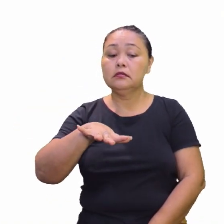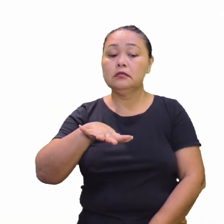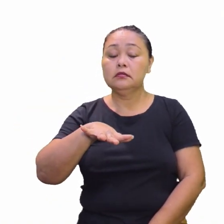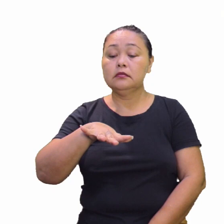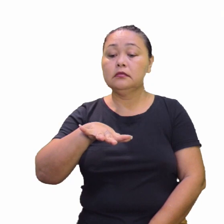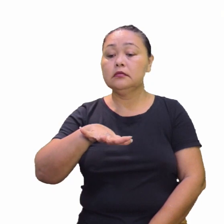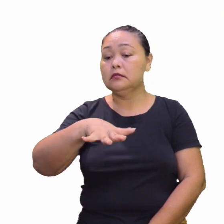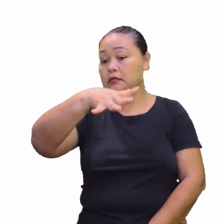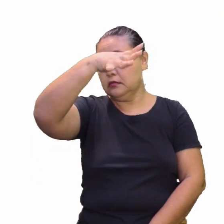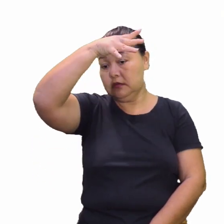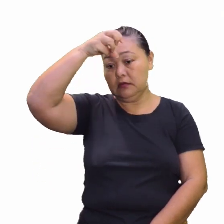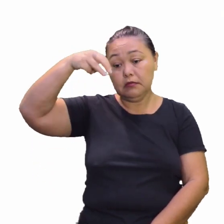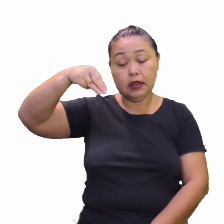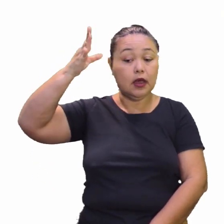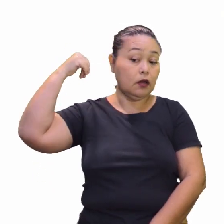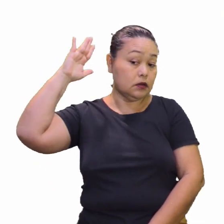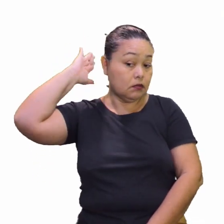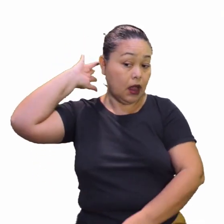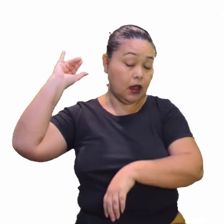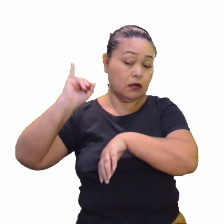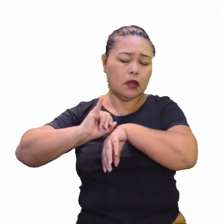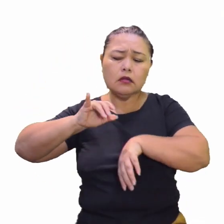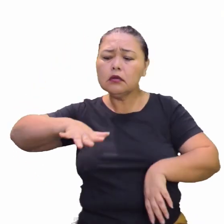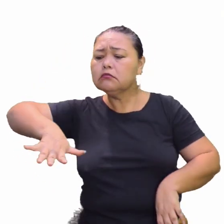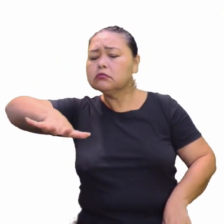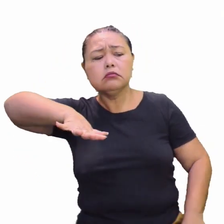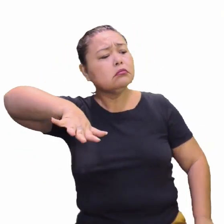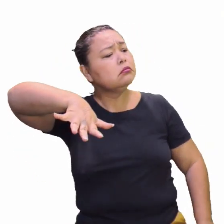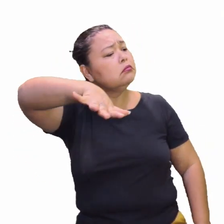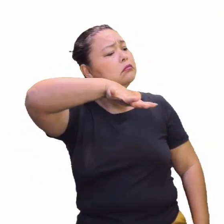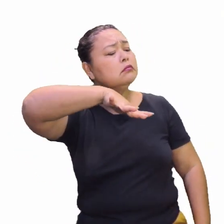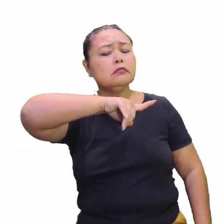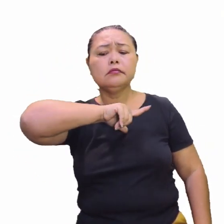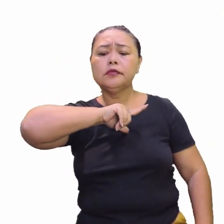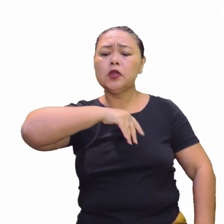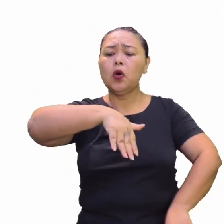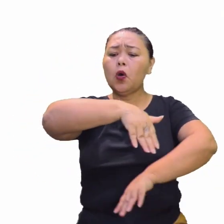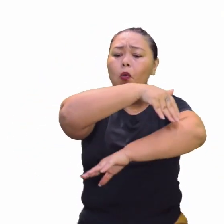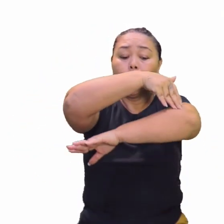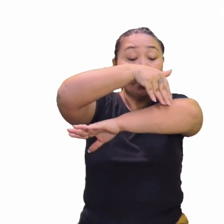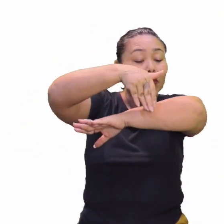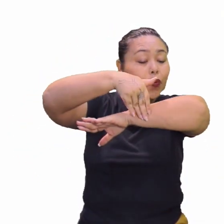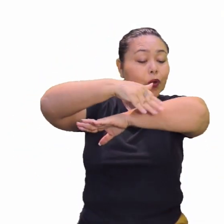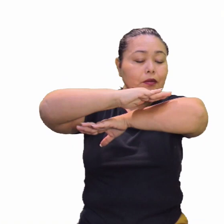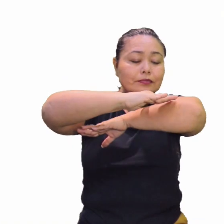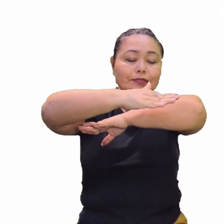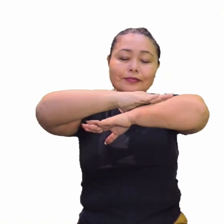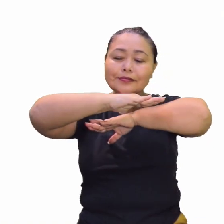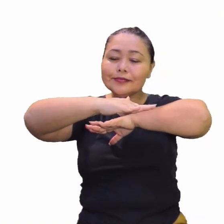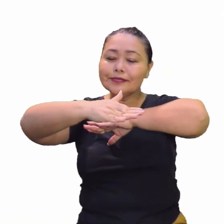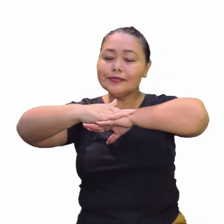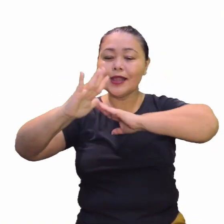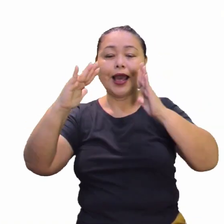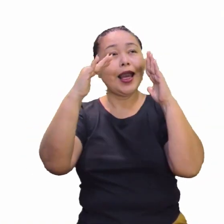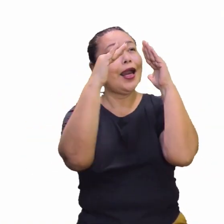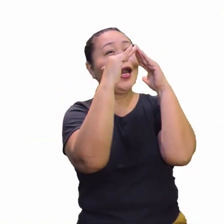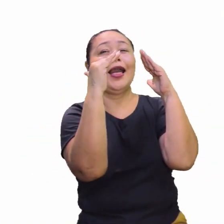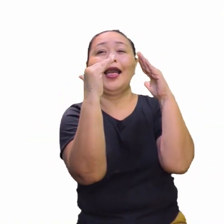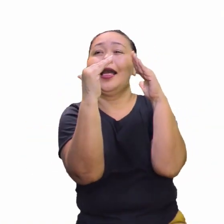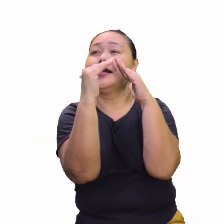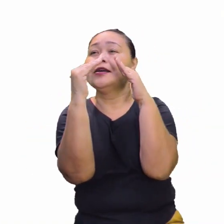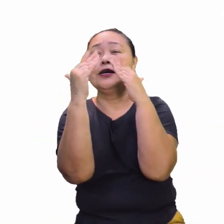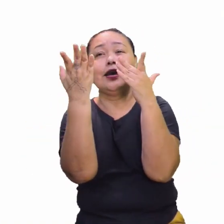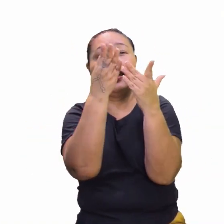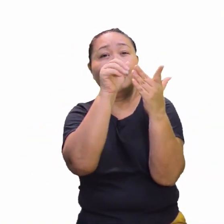de Manaus, Belém, todas aquelas ruas históricas, com aquelas casas, né, que